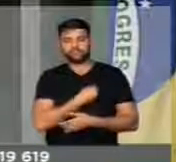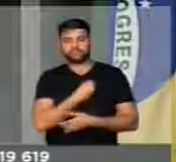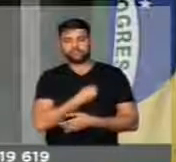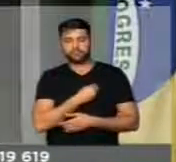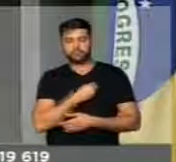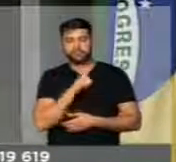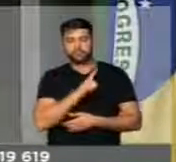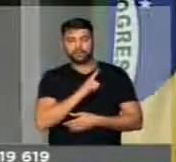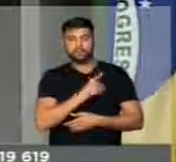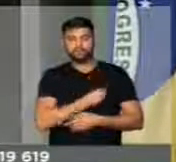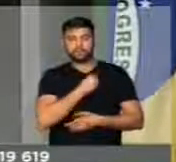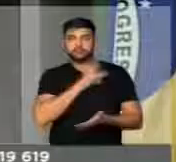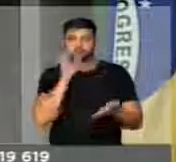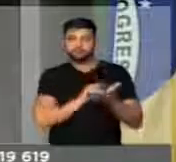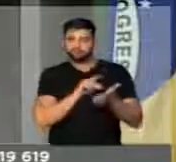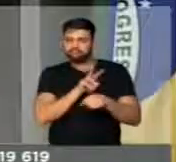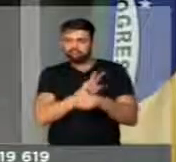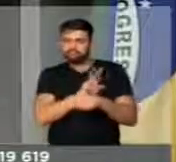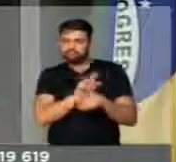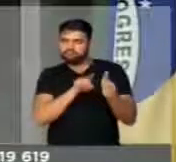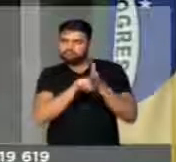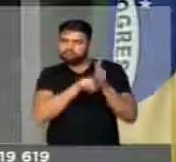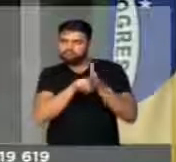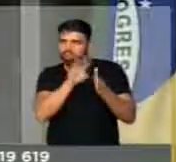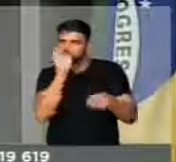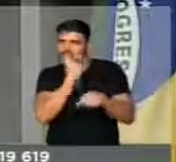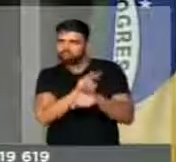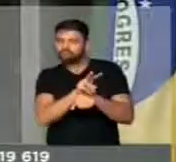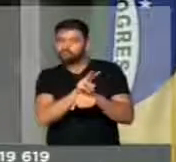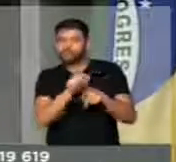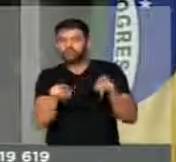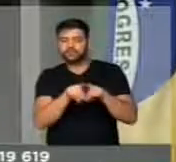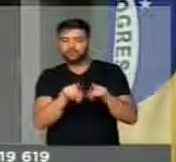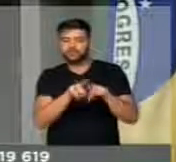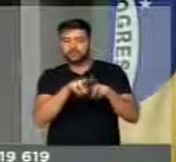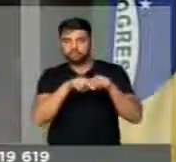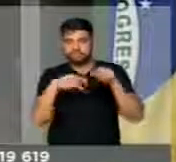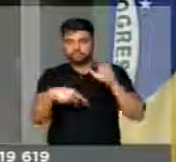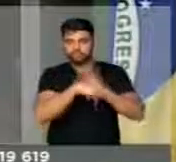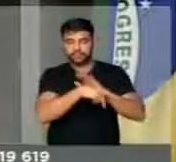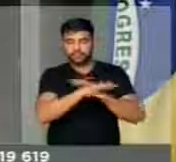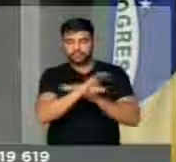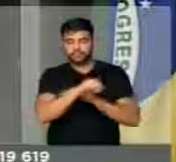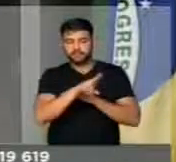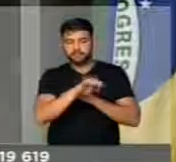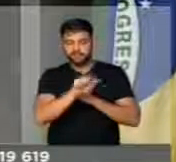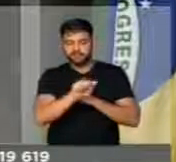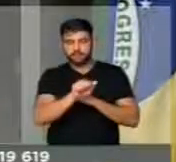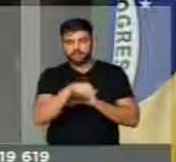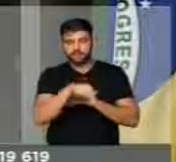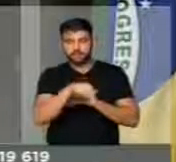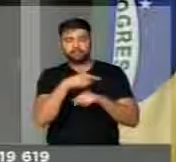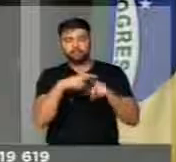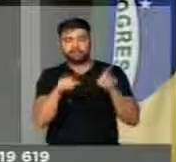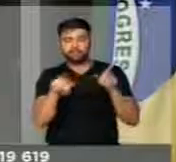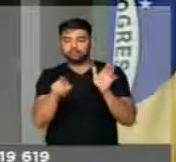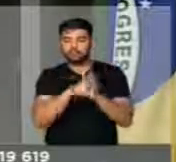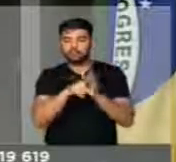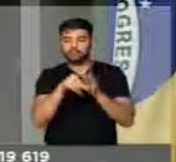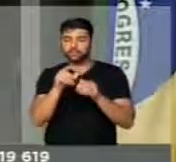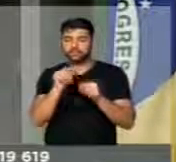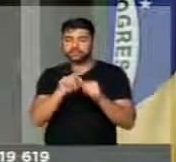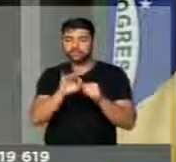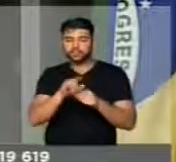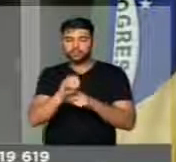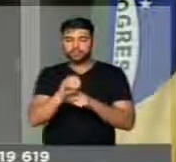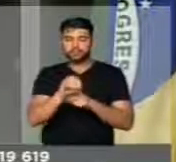lá existe uma efetiva fiscalização, não só por parte da própria CVM, como por parte dos